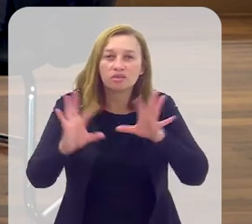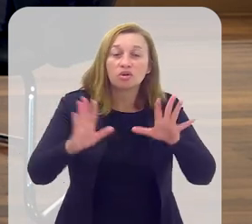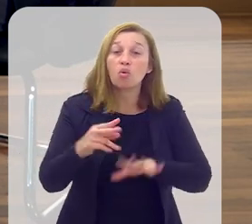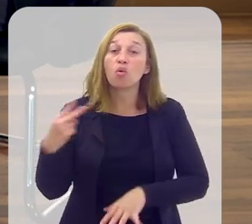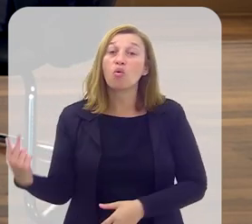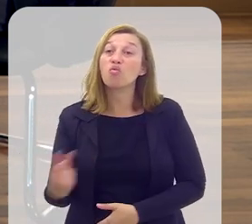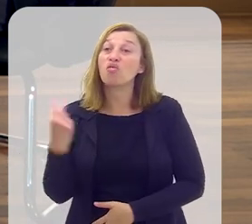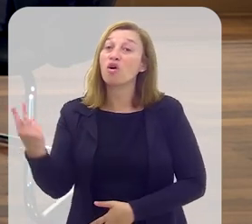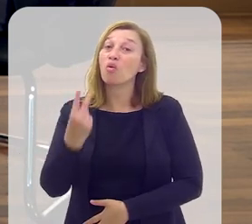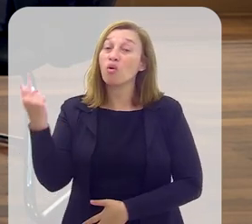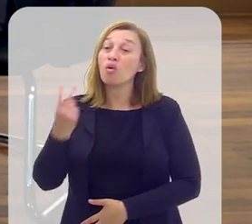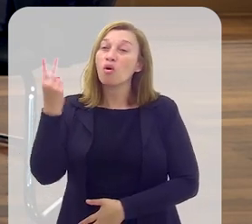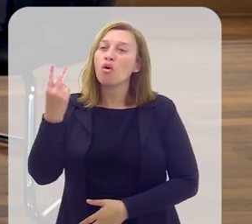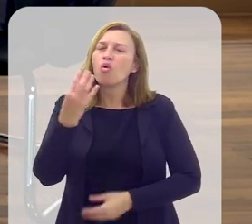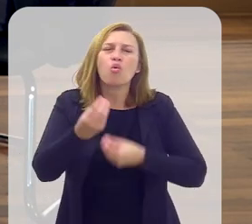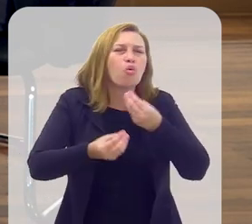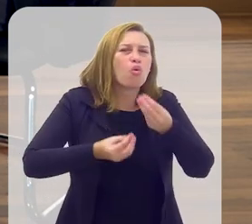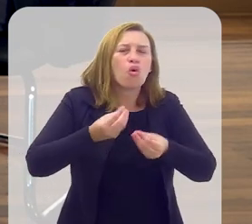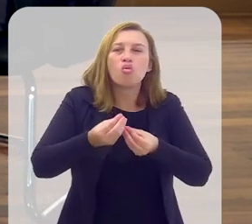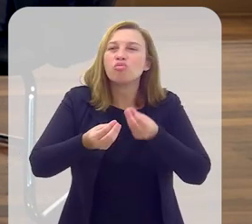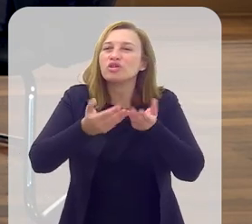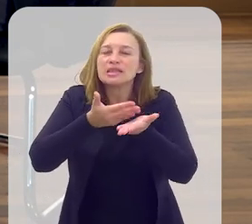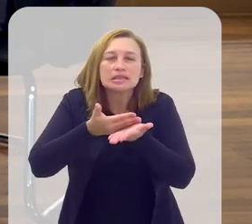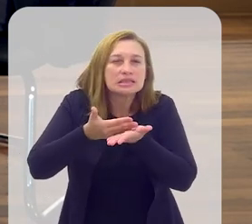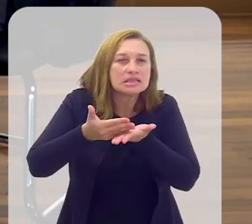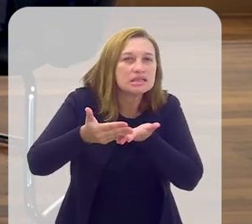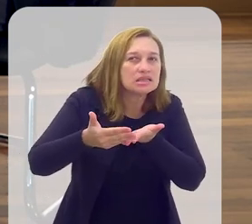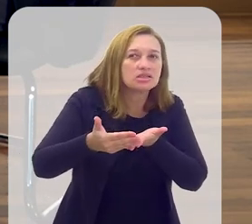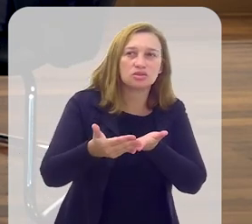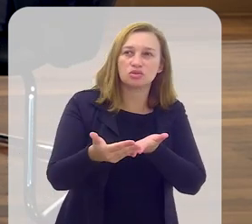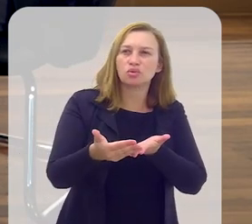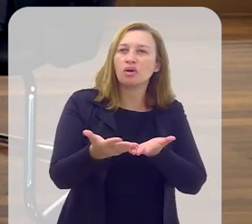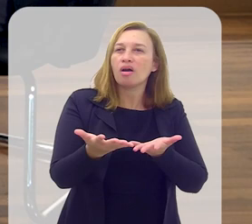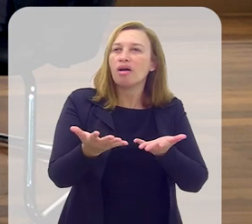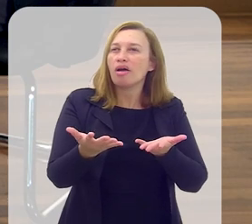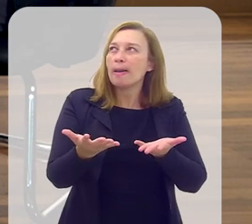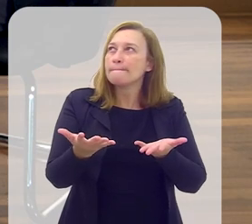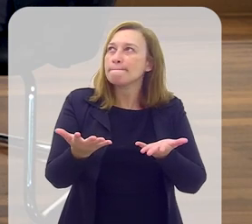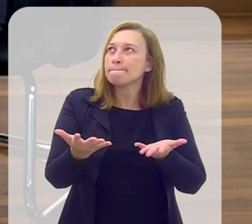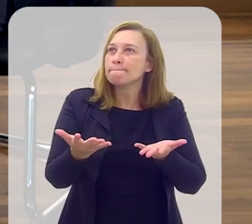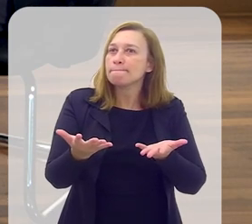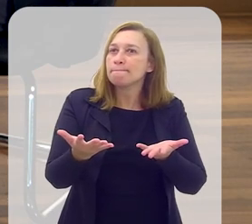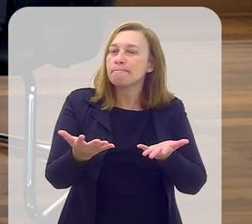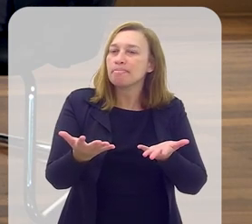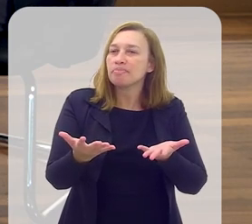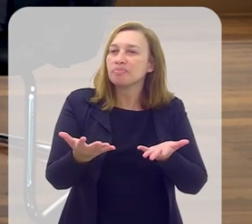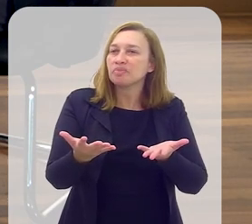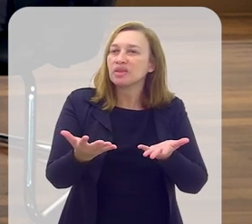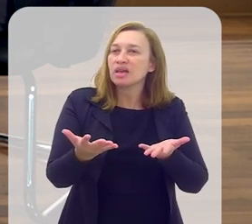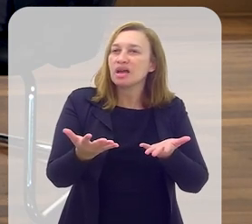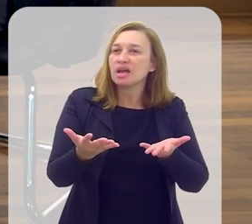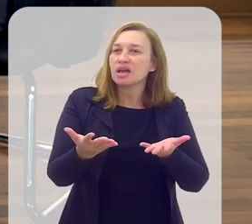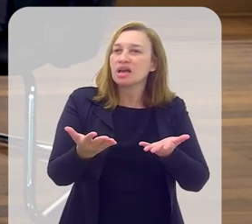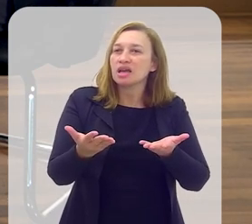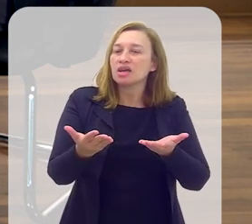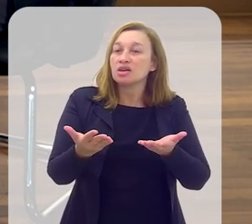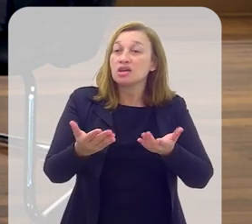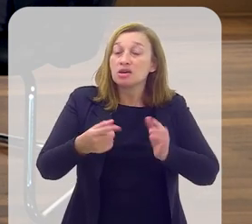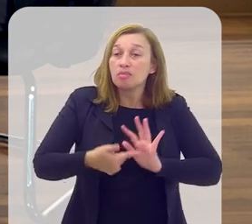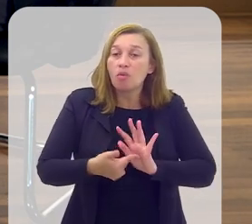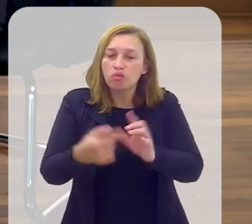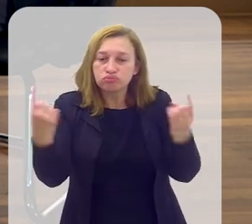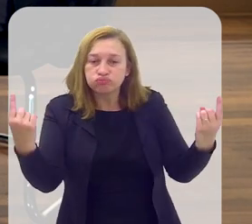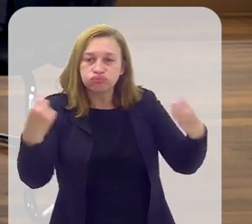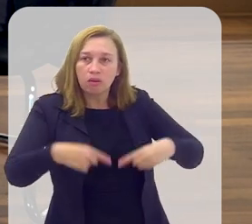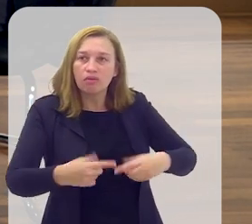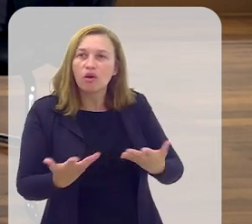democracia, né? Como um valor, né? Como um princípio, né? Um princípio que descortina, né,